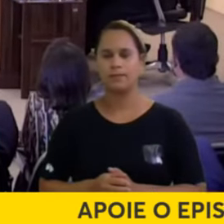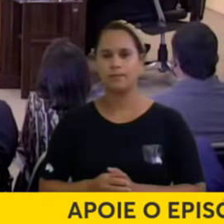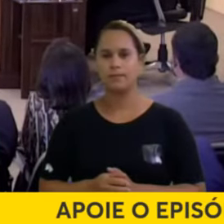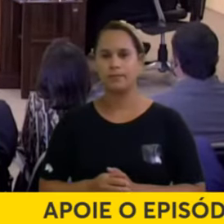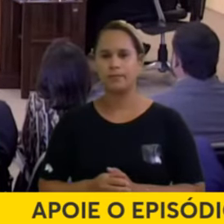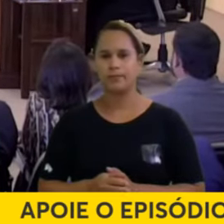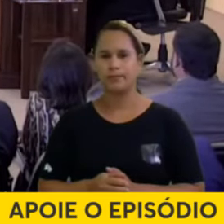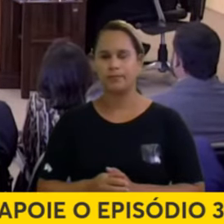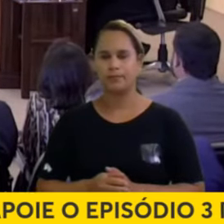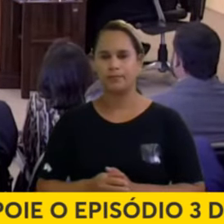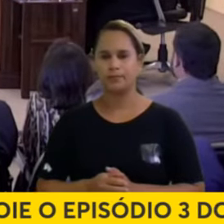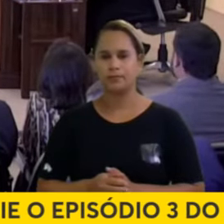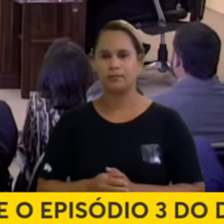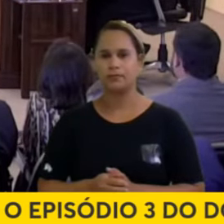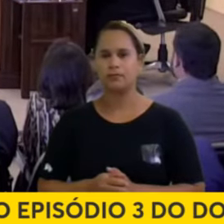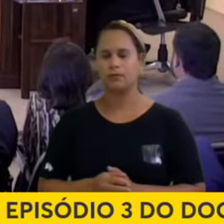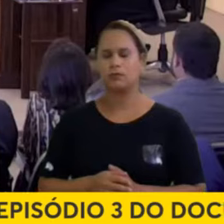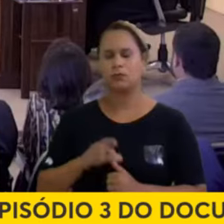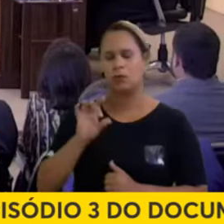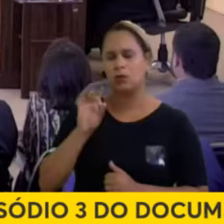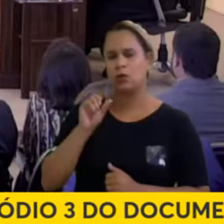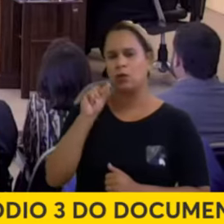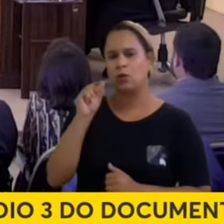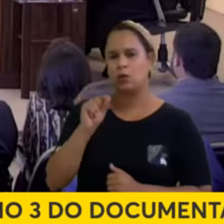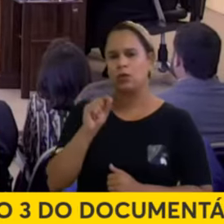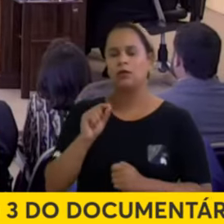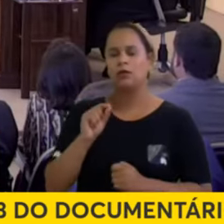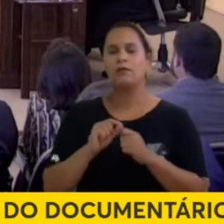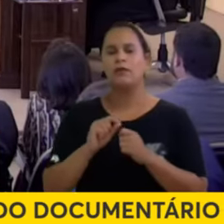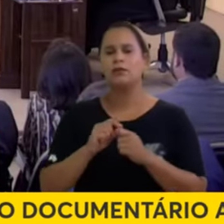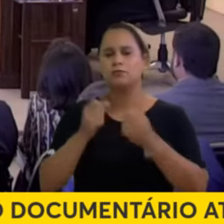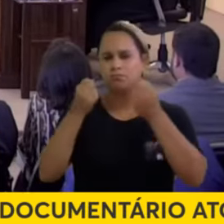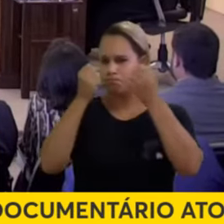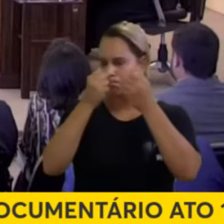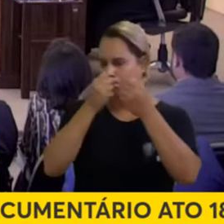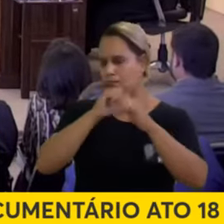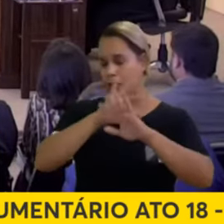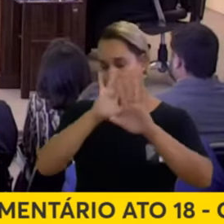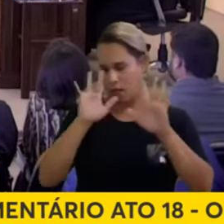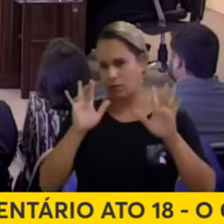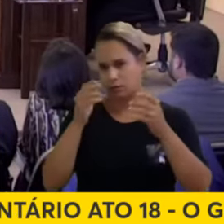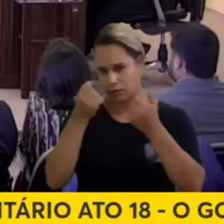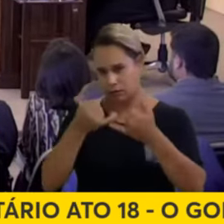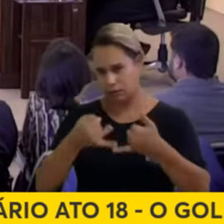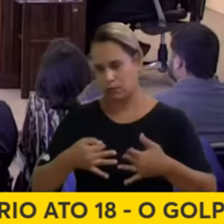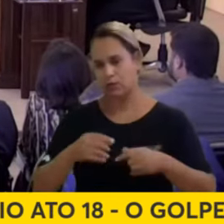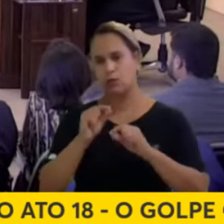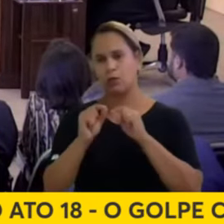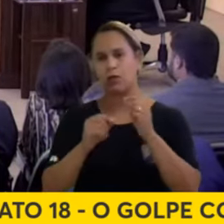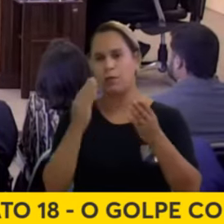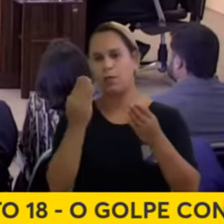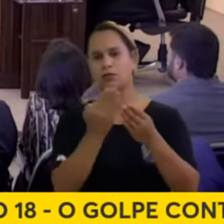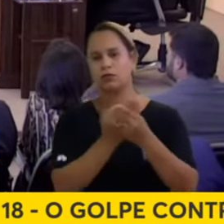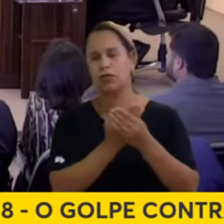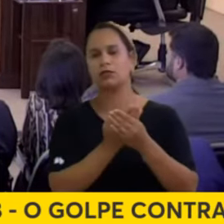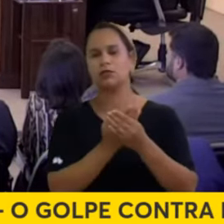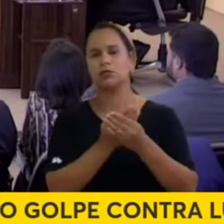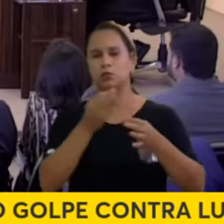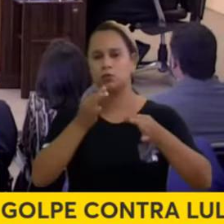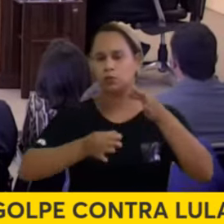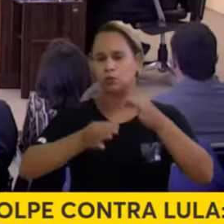eh só fazendo alguns eh esclarecimentos do processo em julgamento que eu